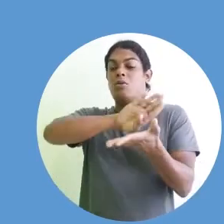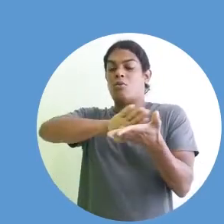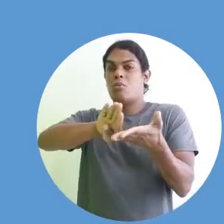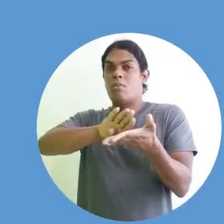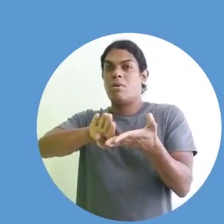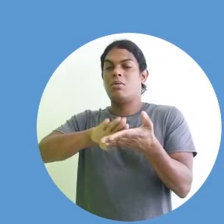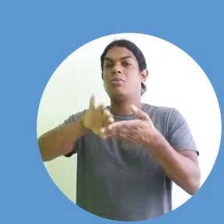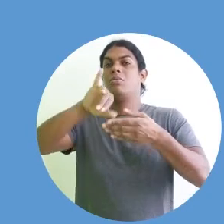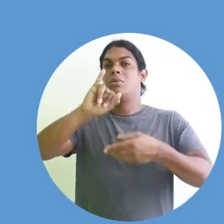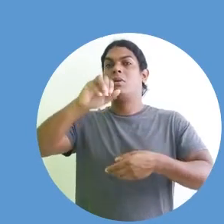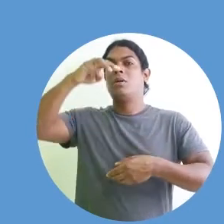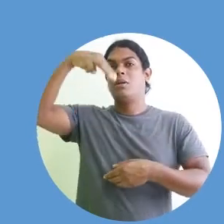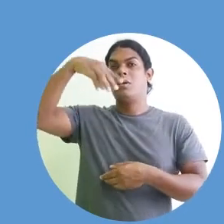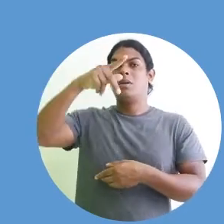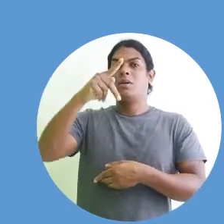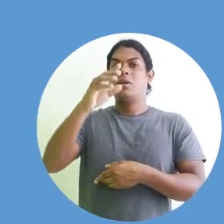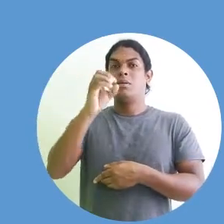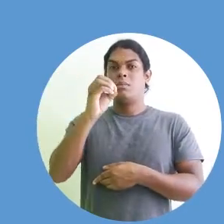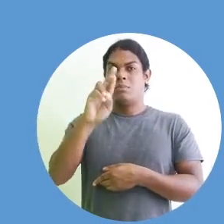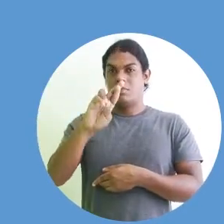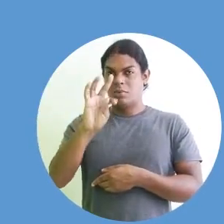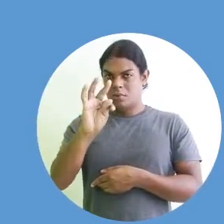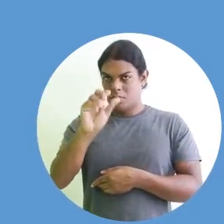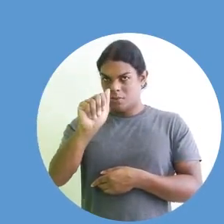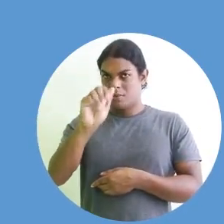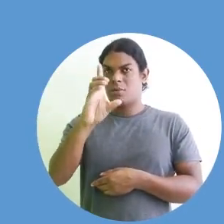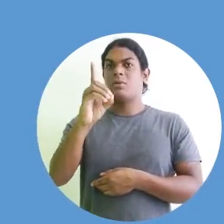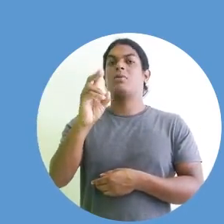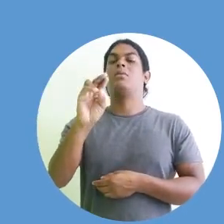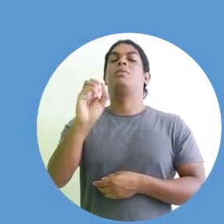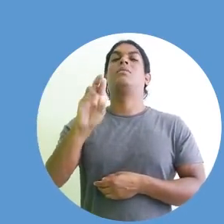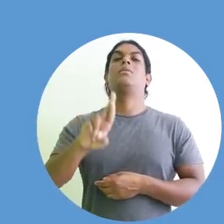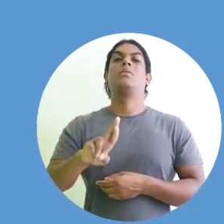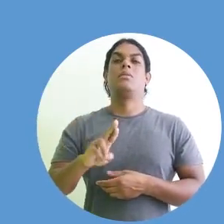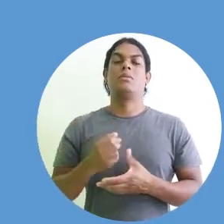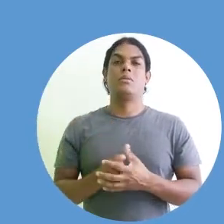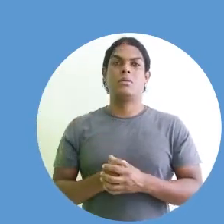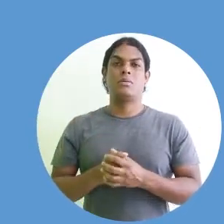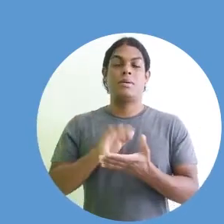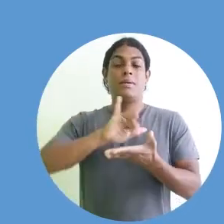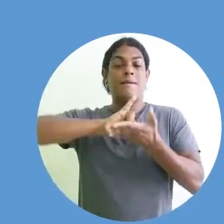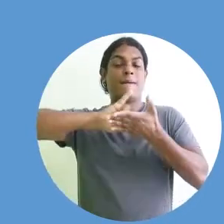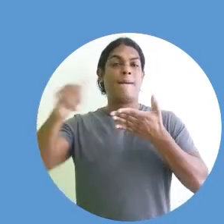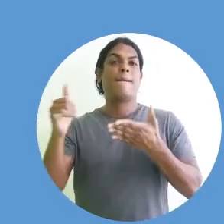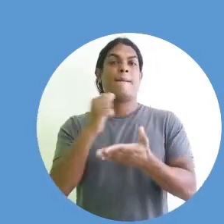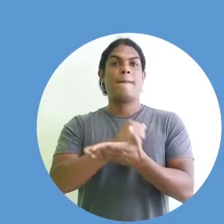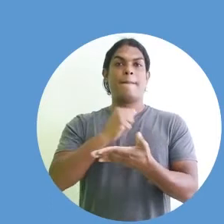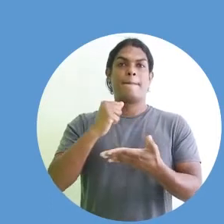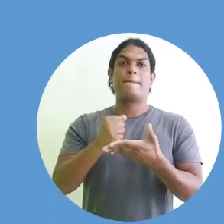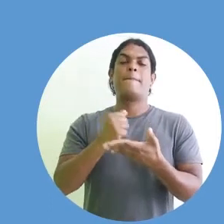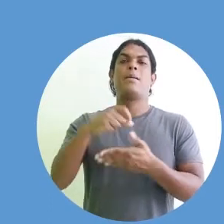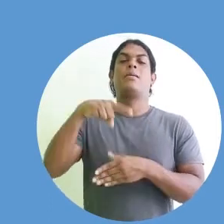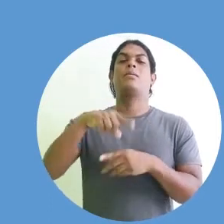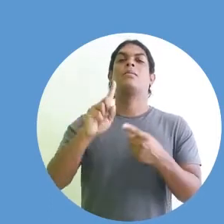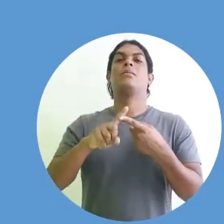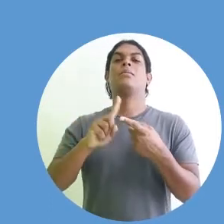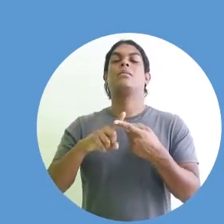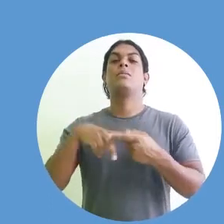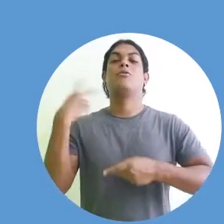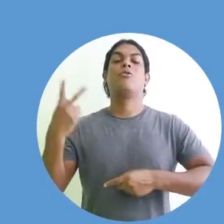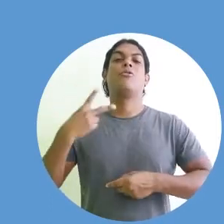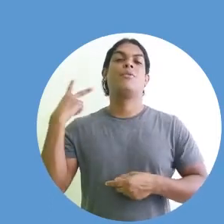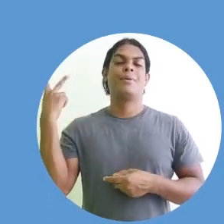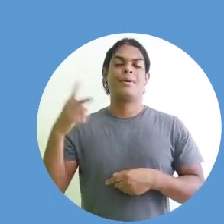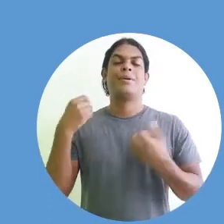é o banco cobrador, que vai cobrar ao importador este valor, envia os documentos e essa quantia que deve ser